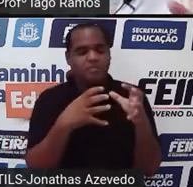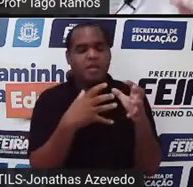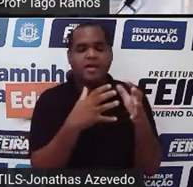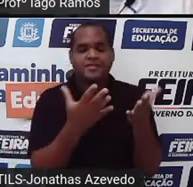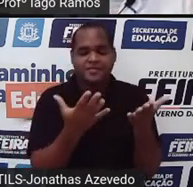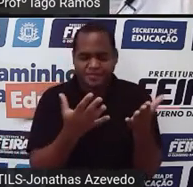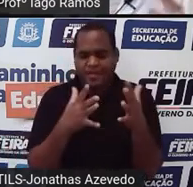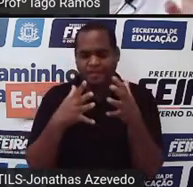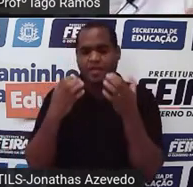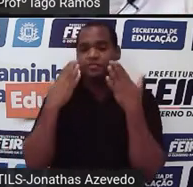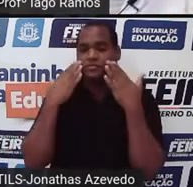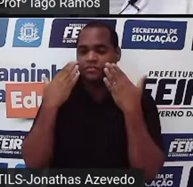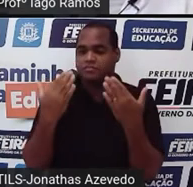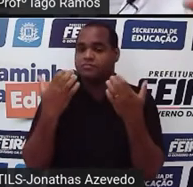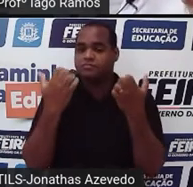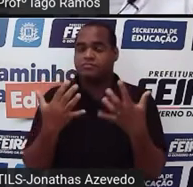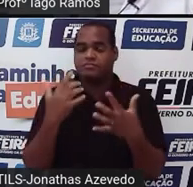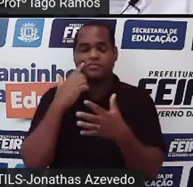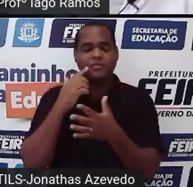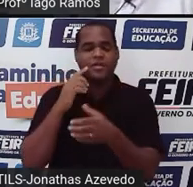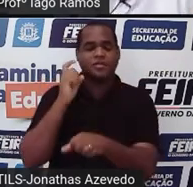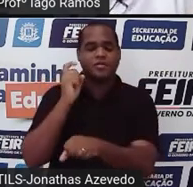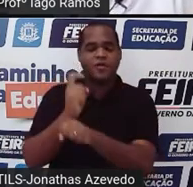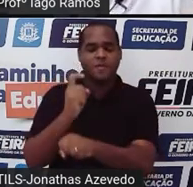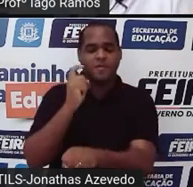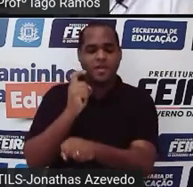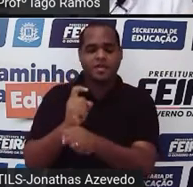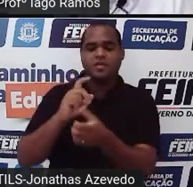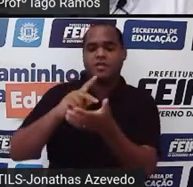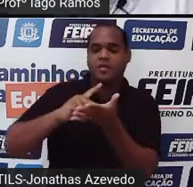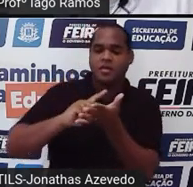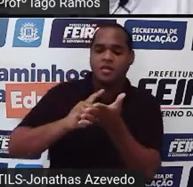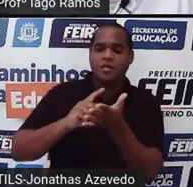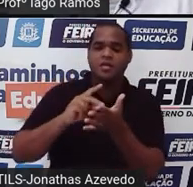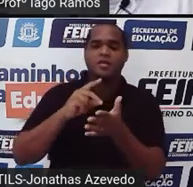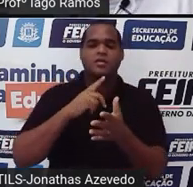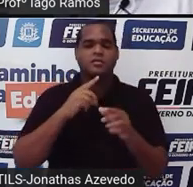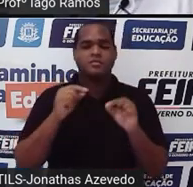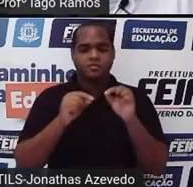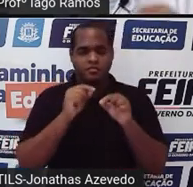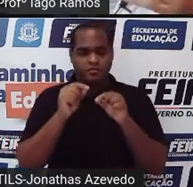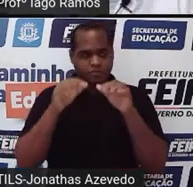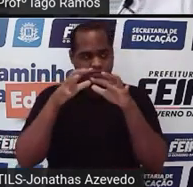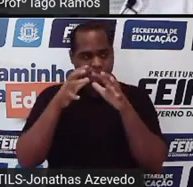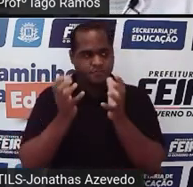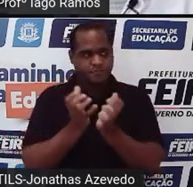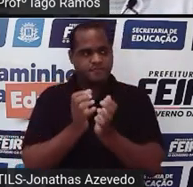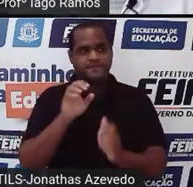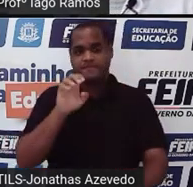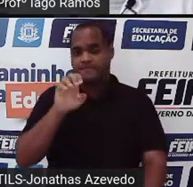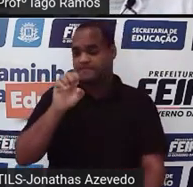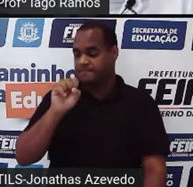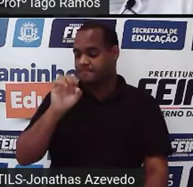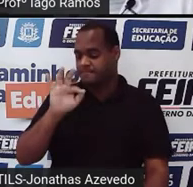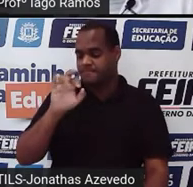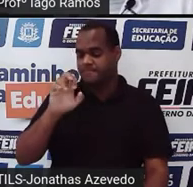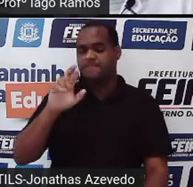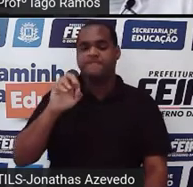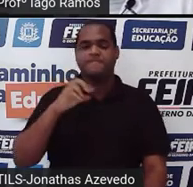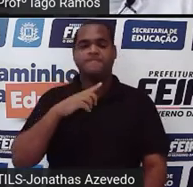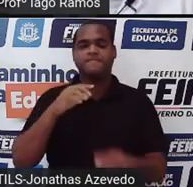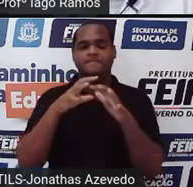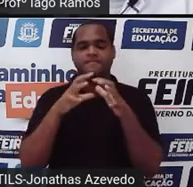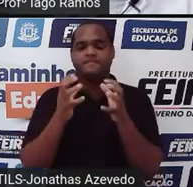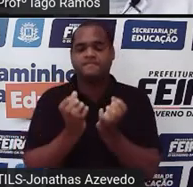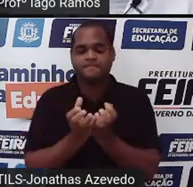que representa um sólido geométrico chamado esfera tá que é um corpo redondo tá